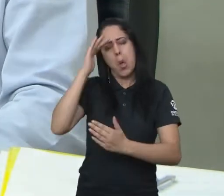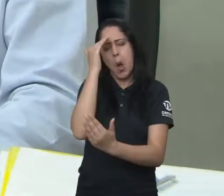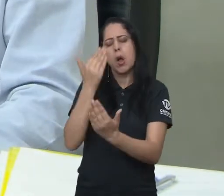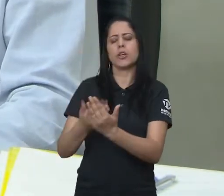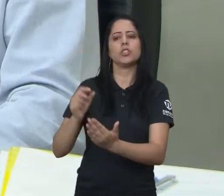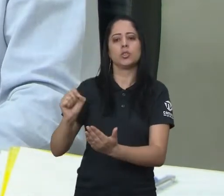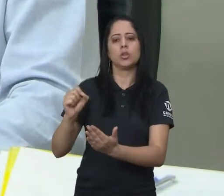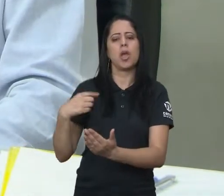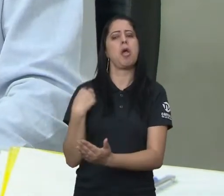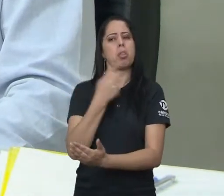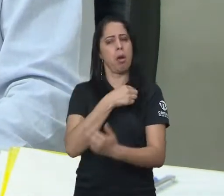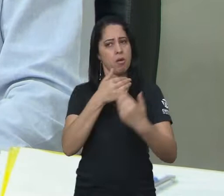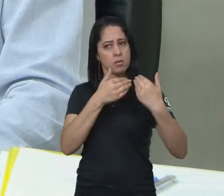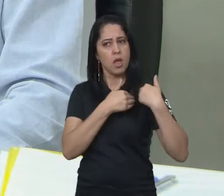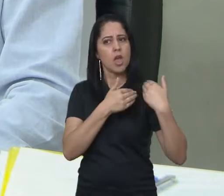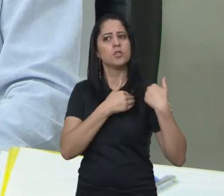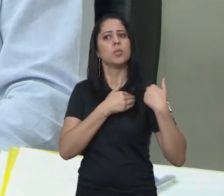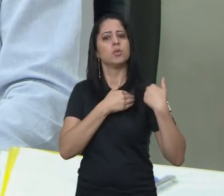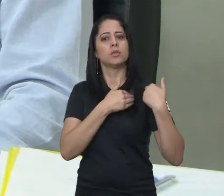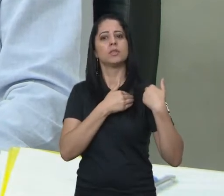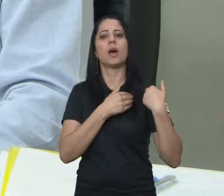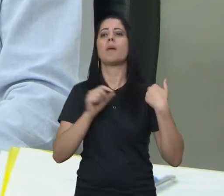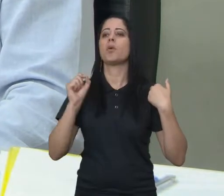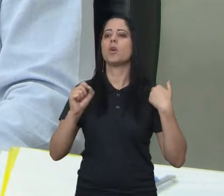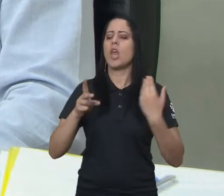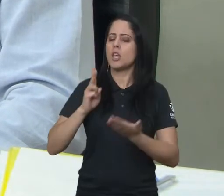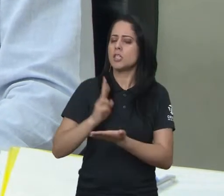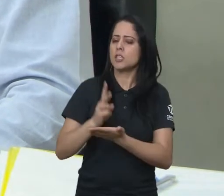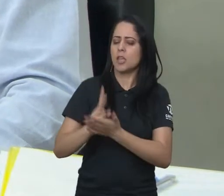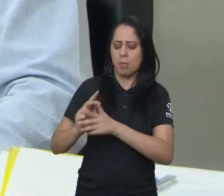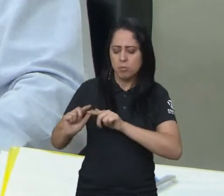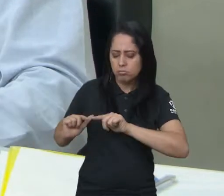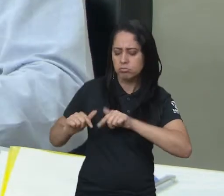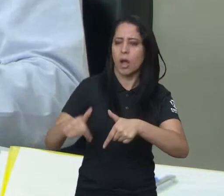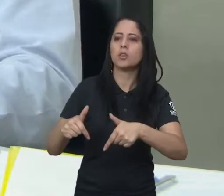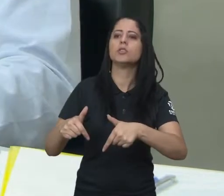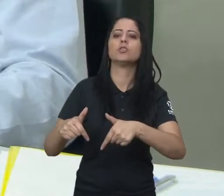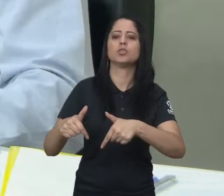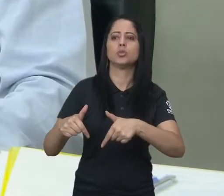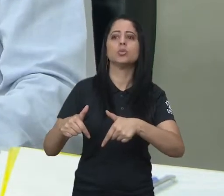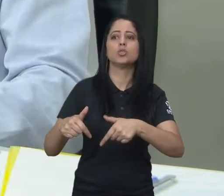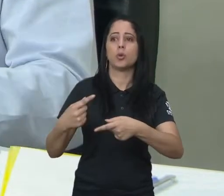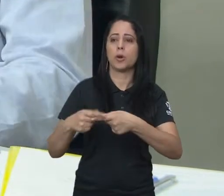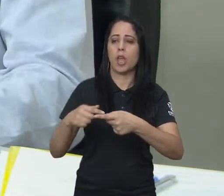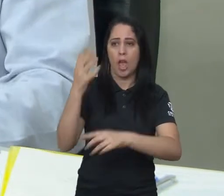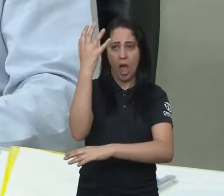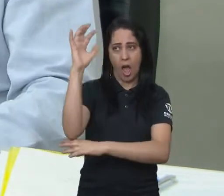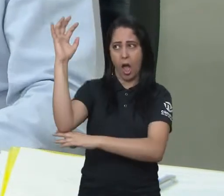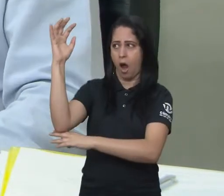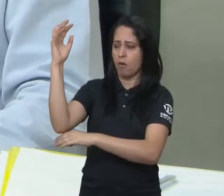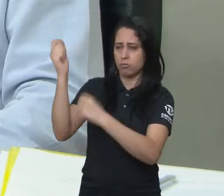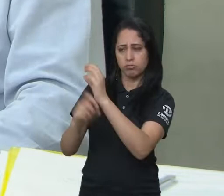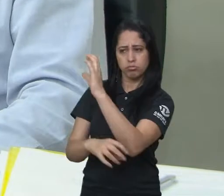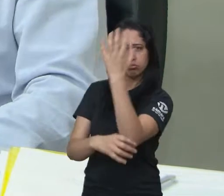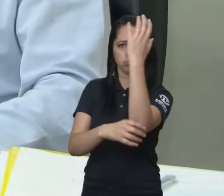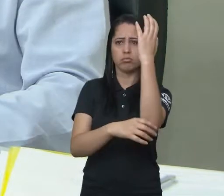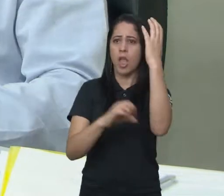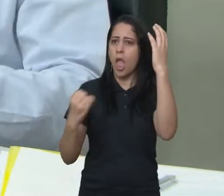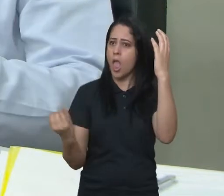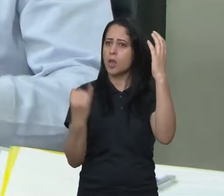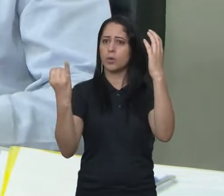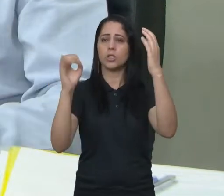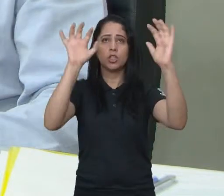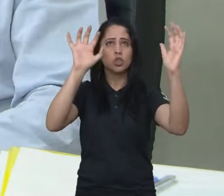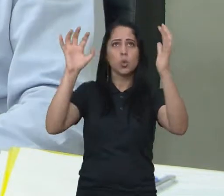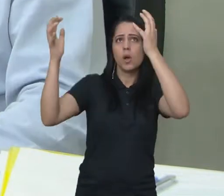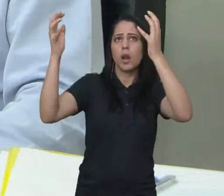forma correta. Portanto, eu creio que o nosso papel é exatamente isso, estar atuando, sabemos da grande